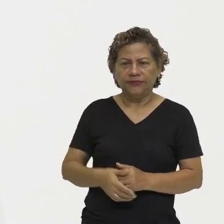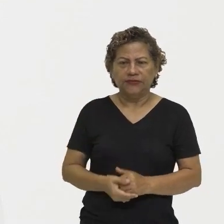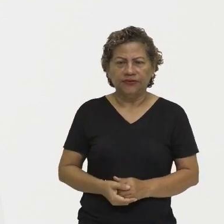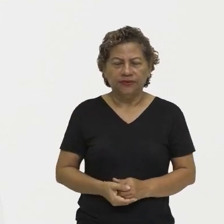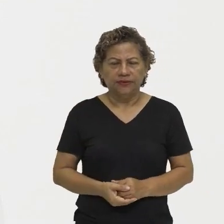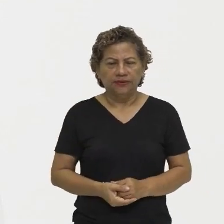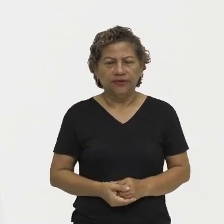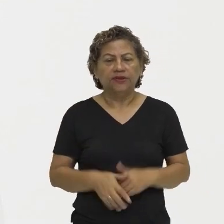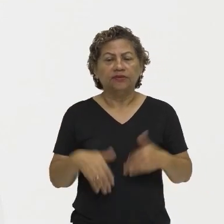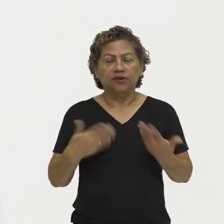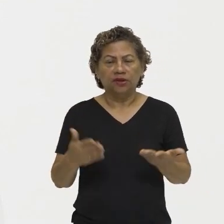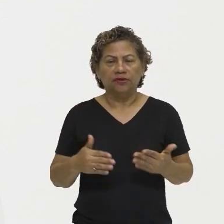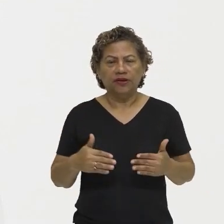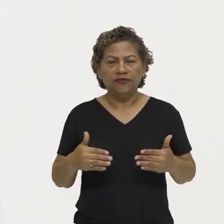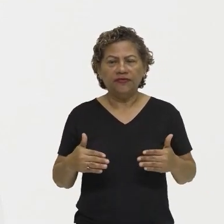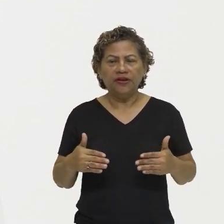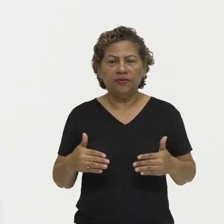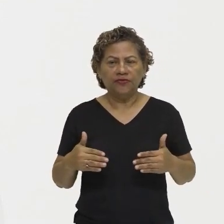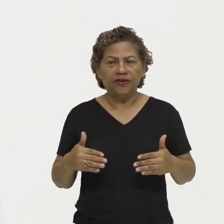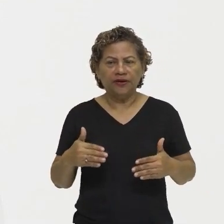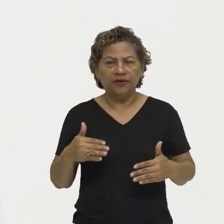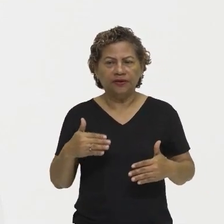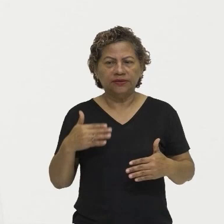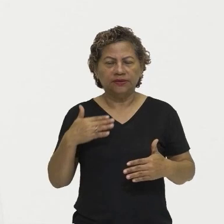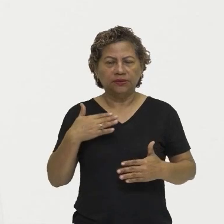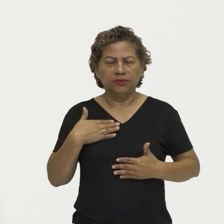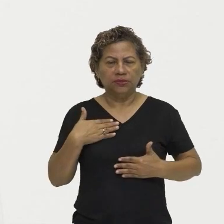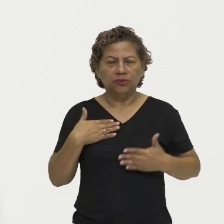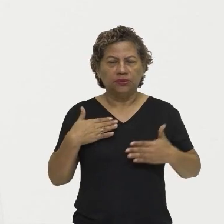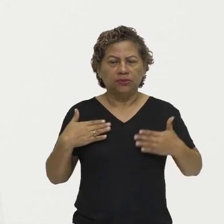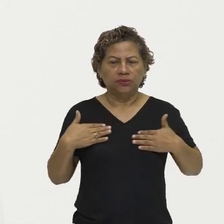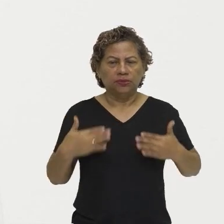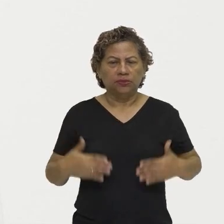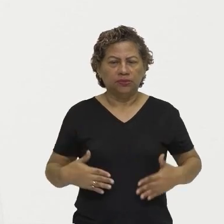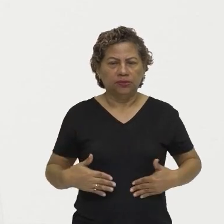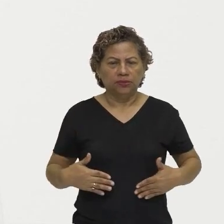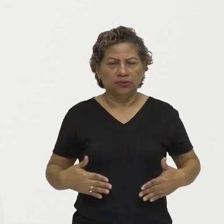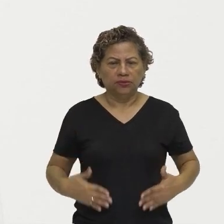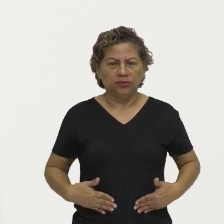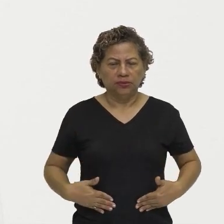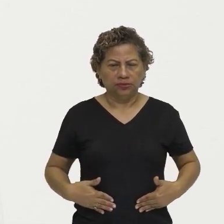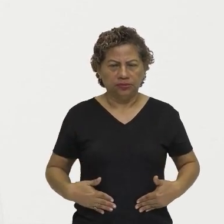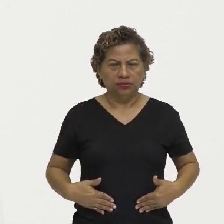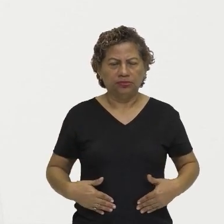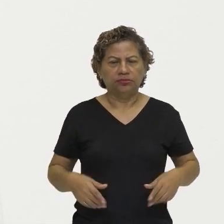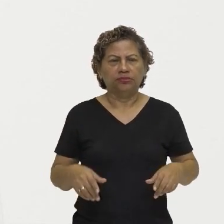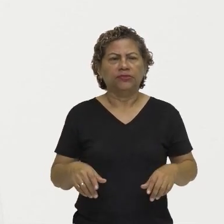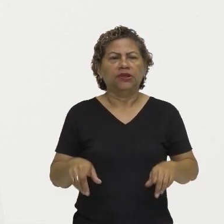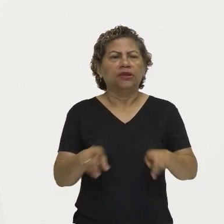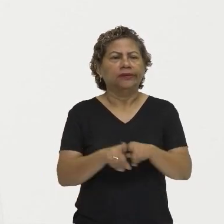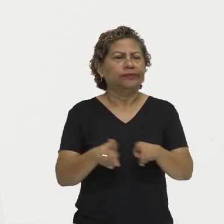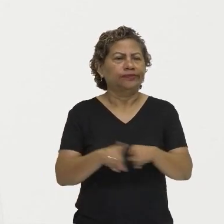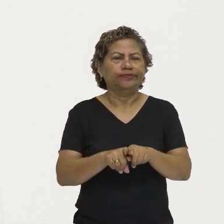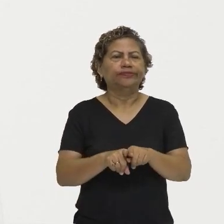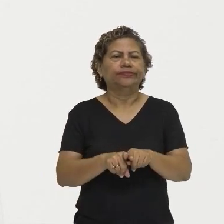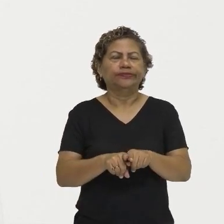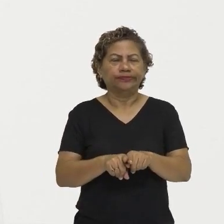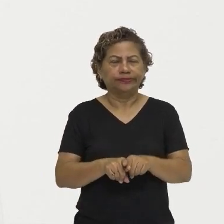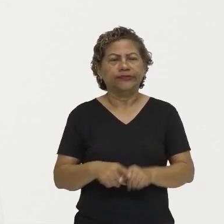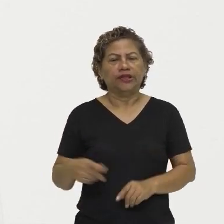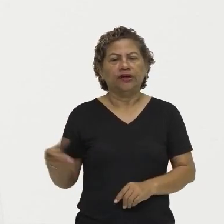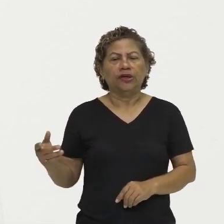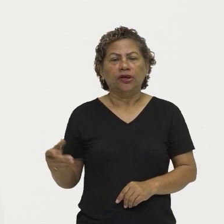em questão possui uma massa de 2 kg e possui também velocidade de 10 metros por